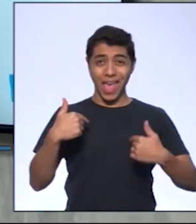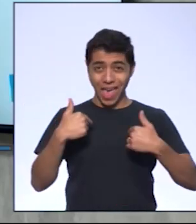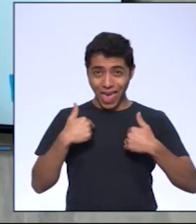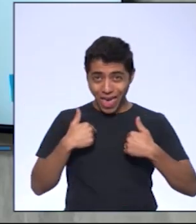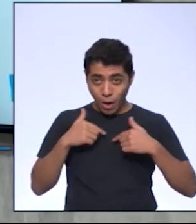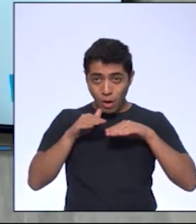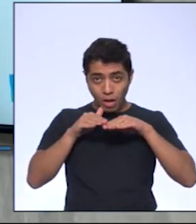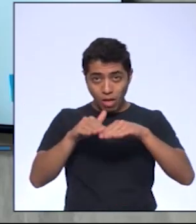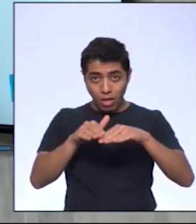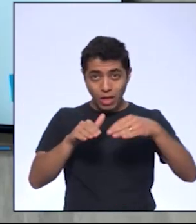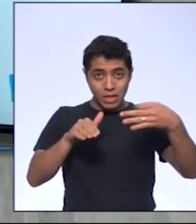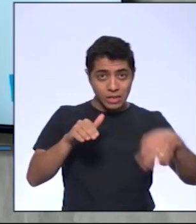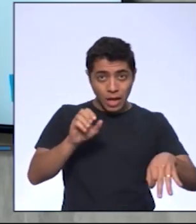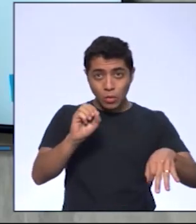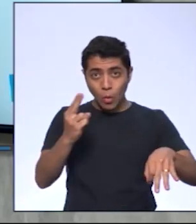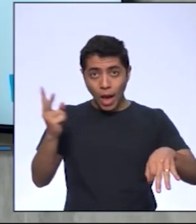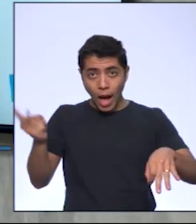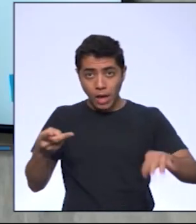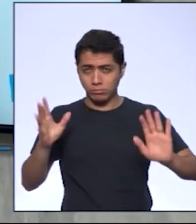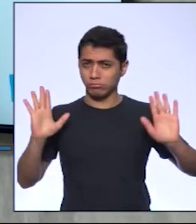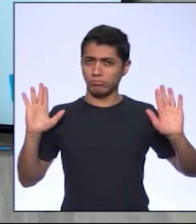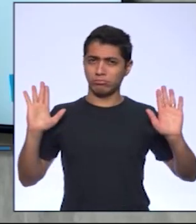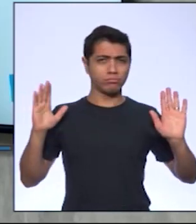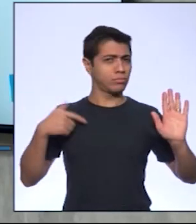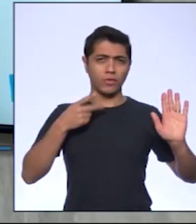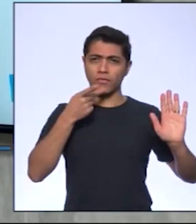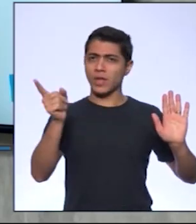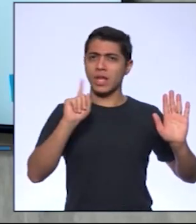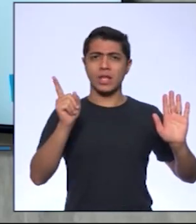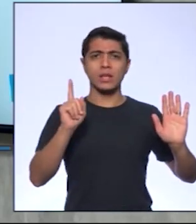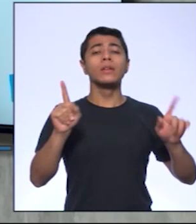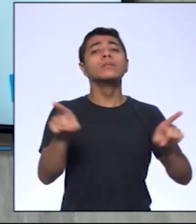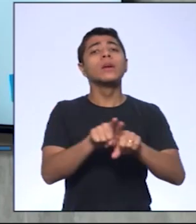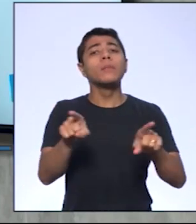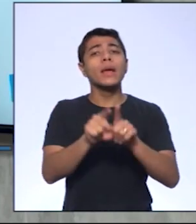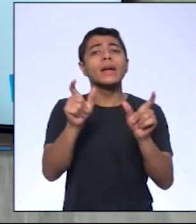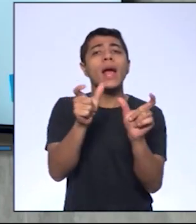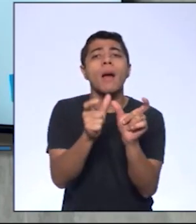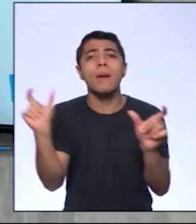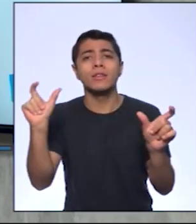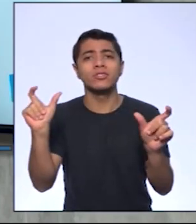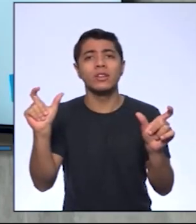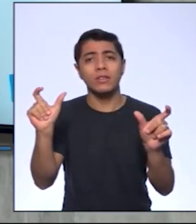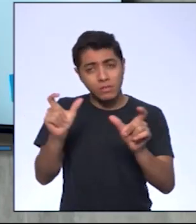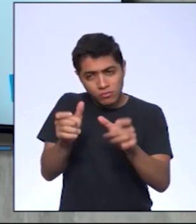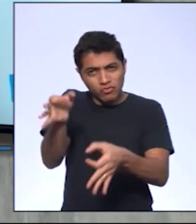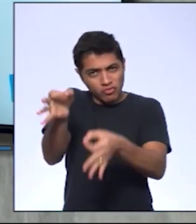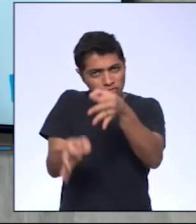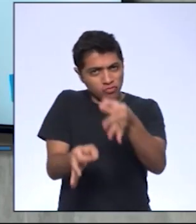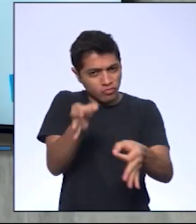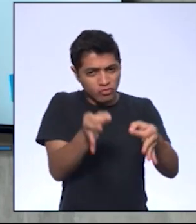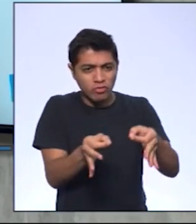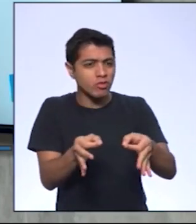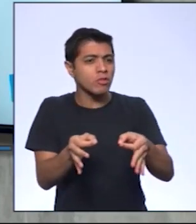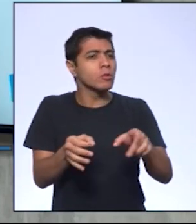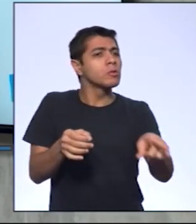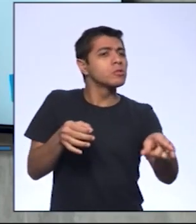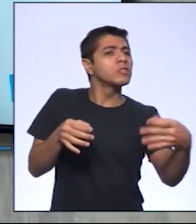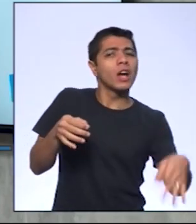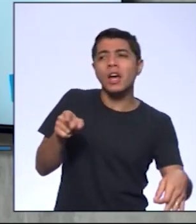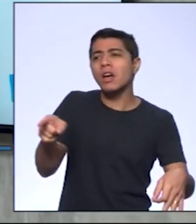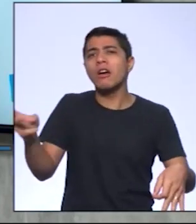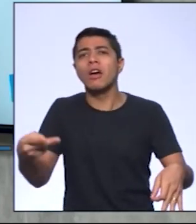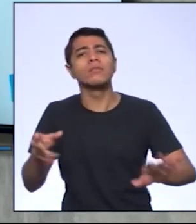errado. E a gramática também não faz isso não, tá? A gramática, ela não julga o processo. Ela apenas entende que